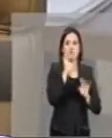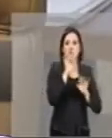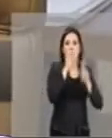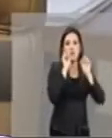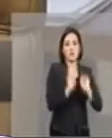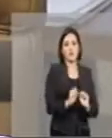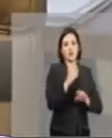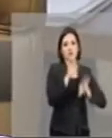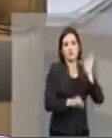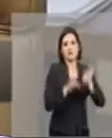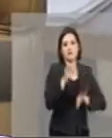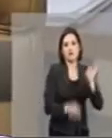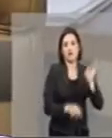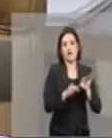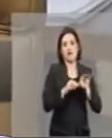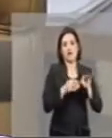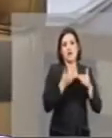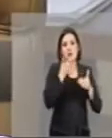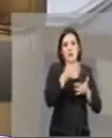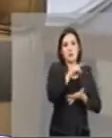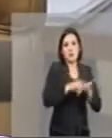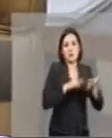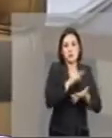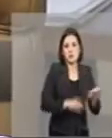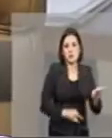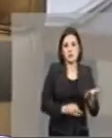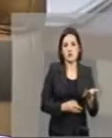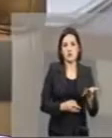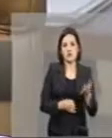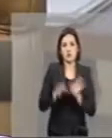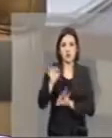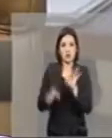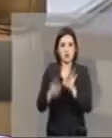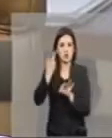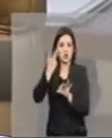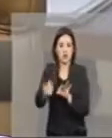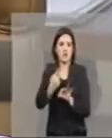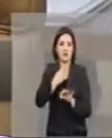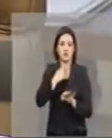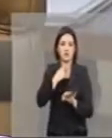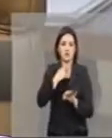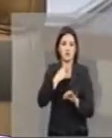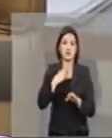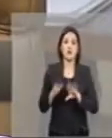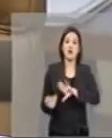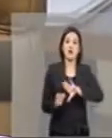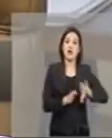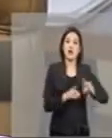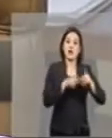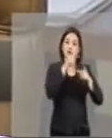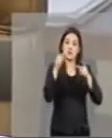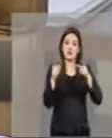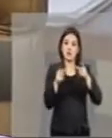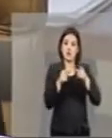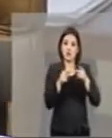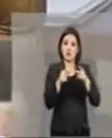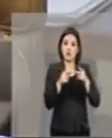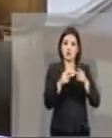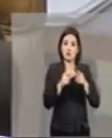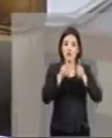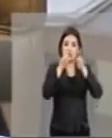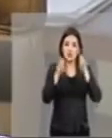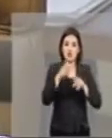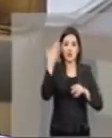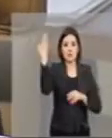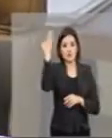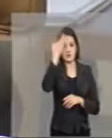Federal. Quanto à ilicitude das provas, estou também acompanhando o ministro Edson Fachin, que, no caso, tem uma diferença